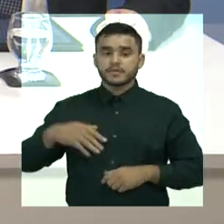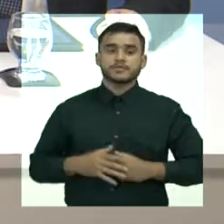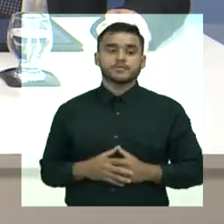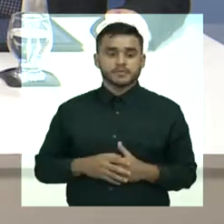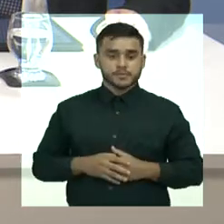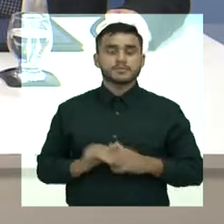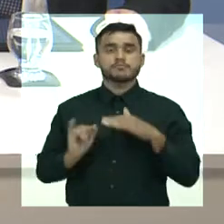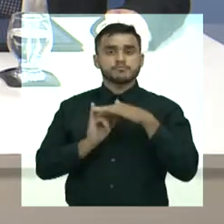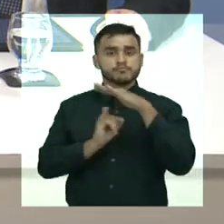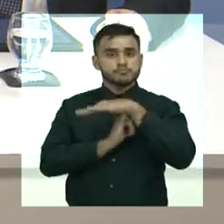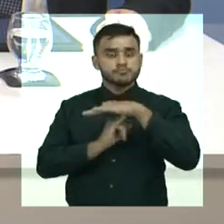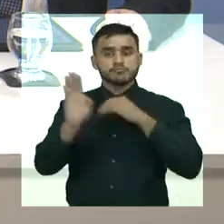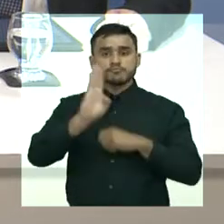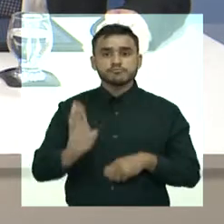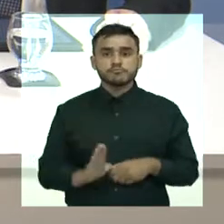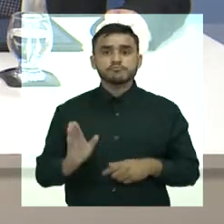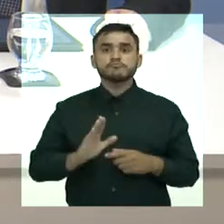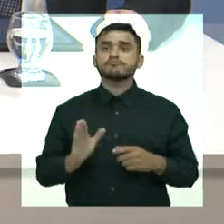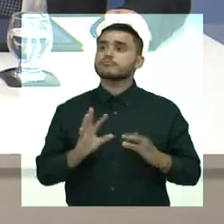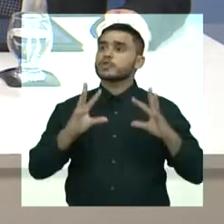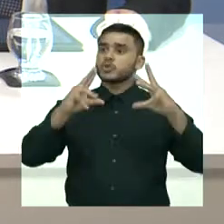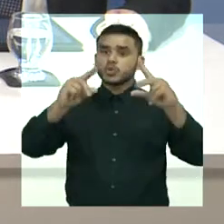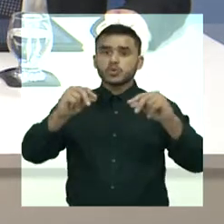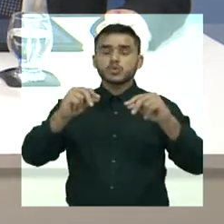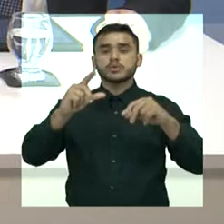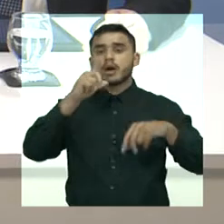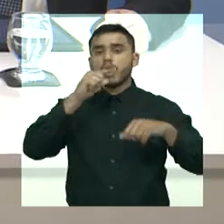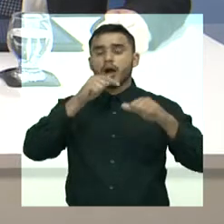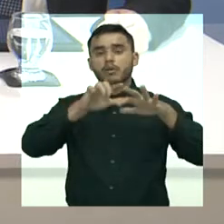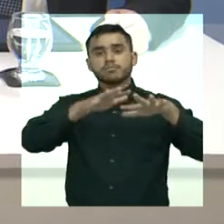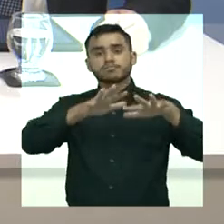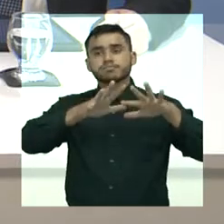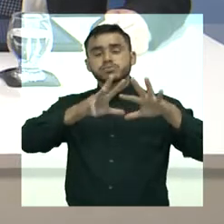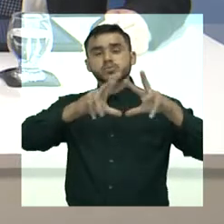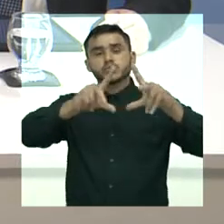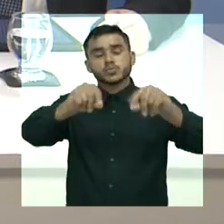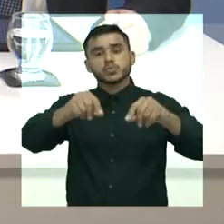e Recursos Hídricos, Agência Nacional de Transporte Terrestre,